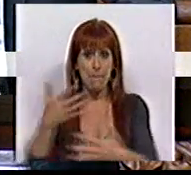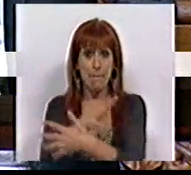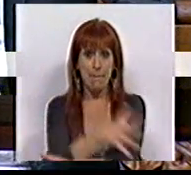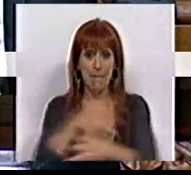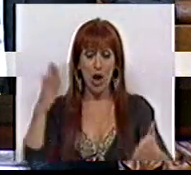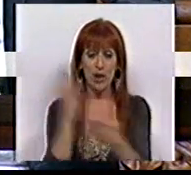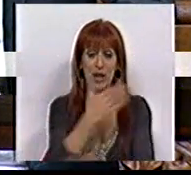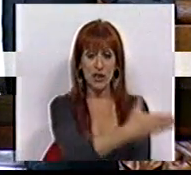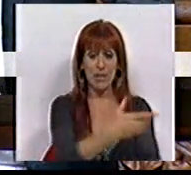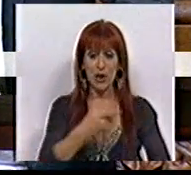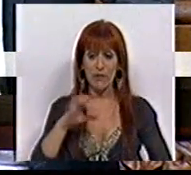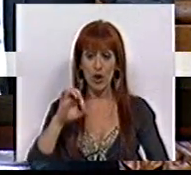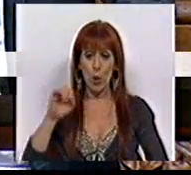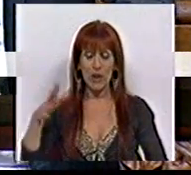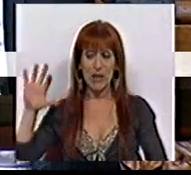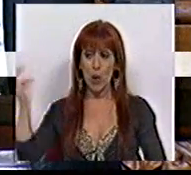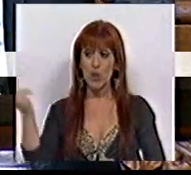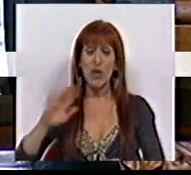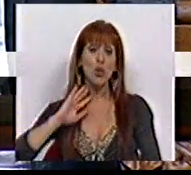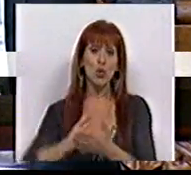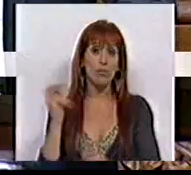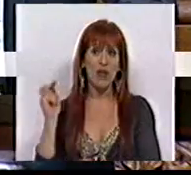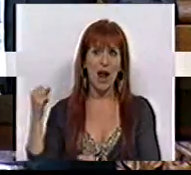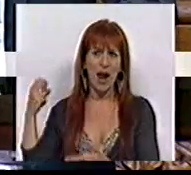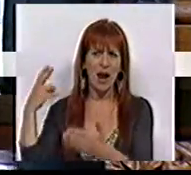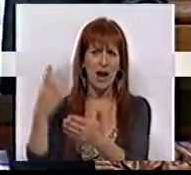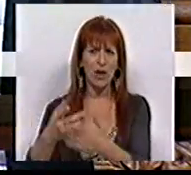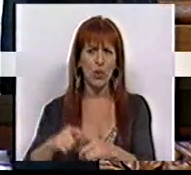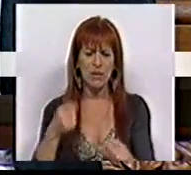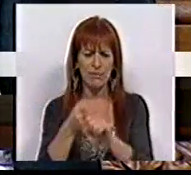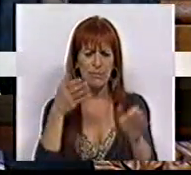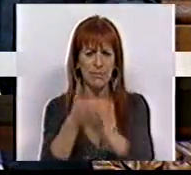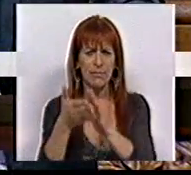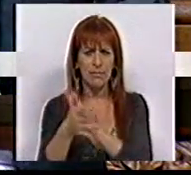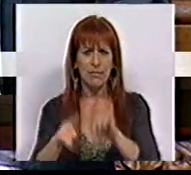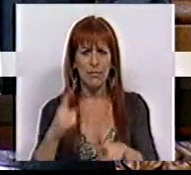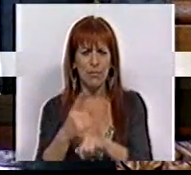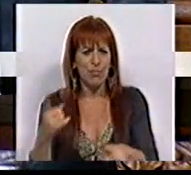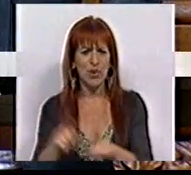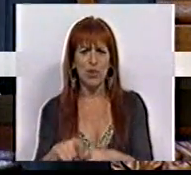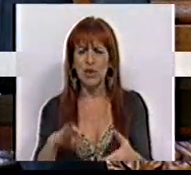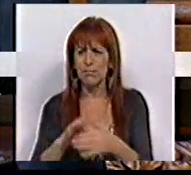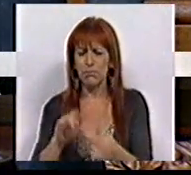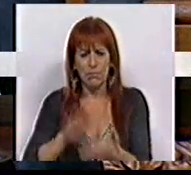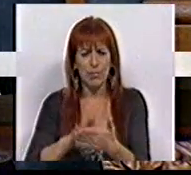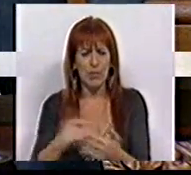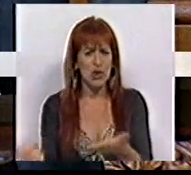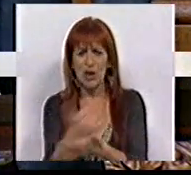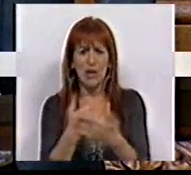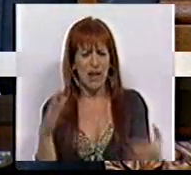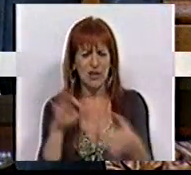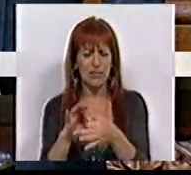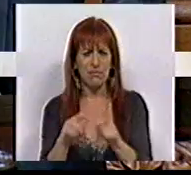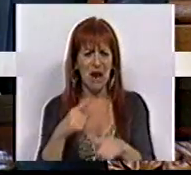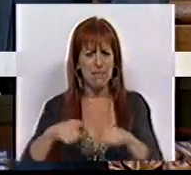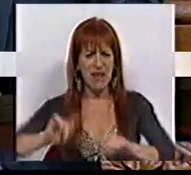desde 1980 ocorreram na última década. Em termos de empregabilidade, e porque não são publicados dados